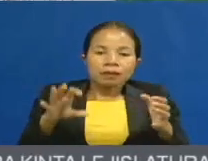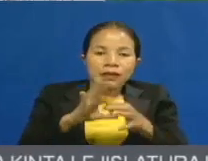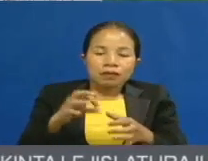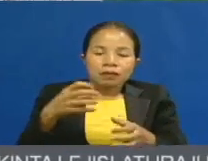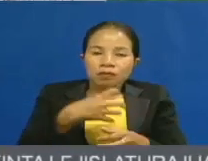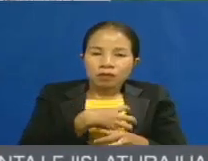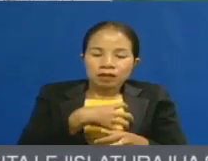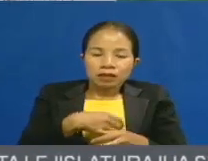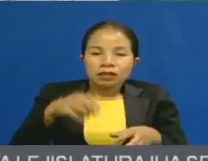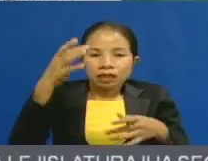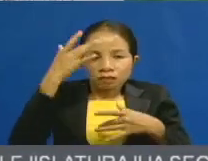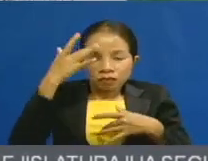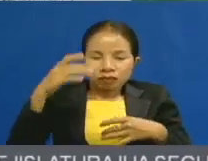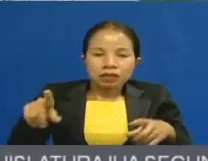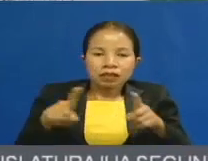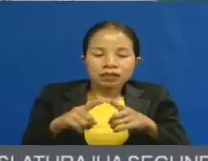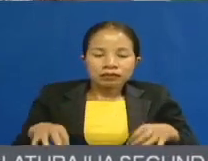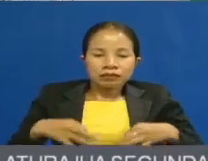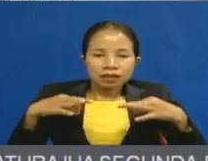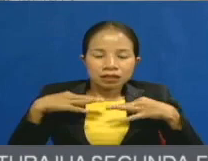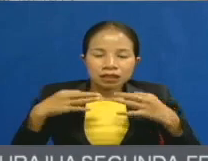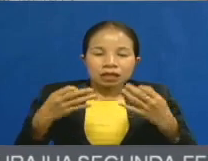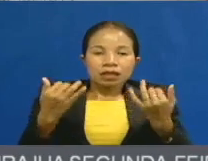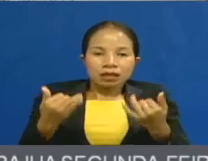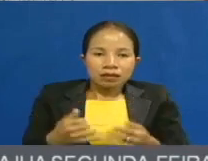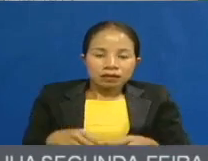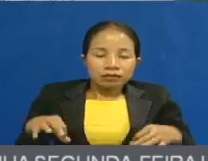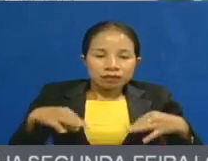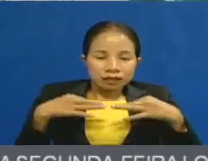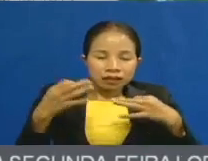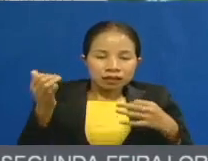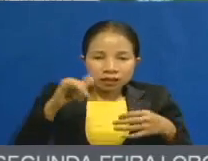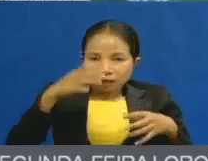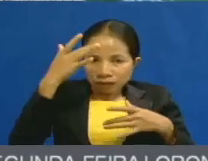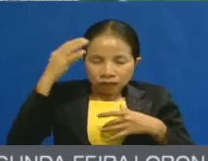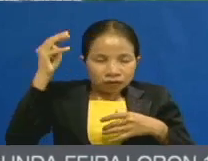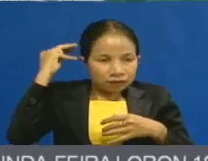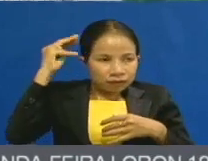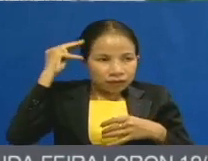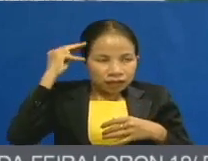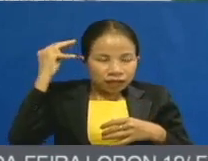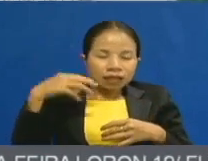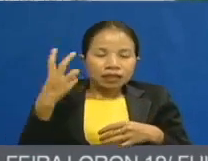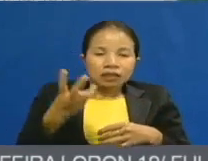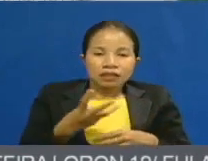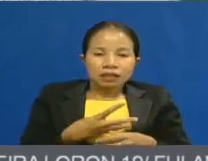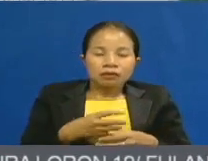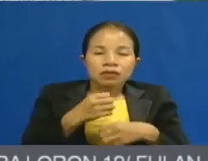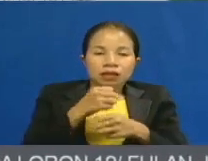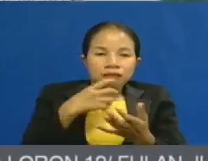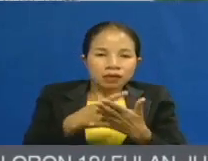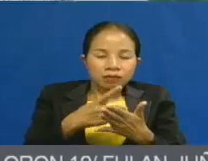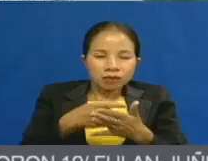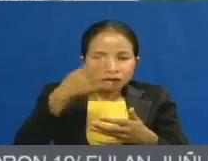moras, né? Fisicamente. Agora, fisicamente se irá be moras mental. E estamos, halo proposta